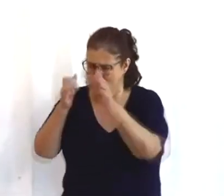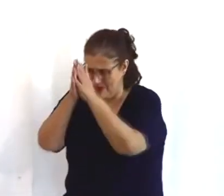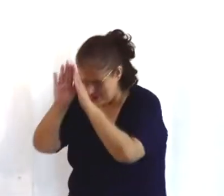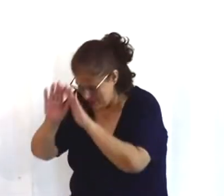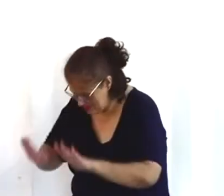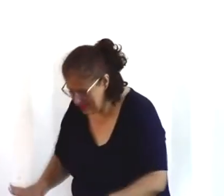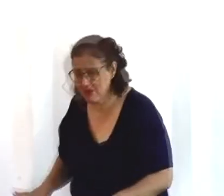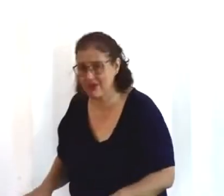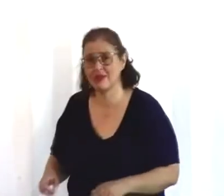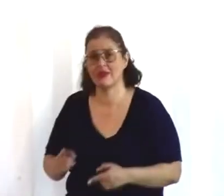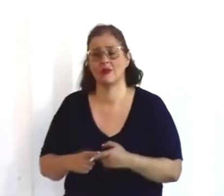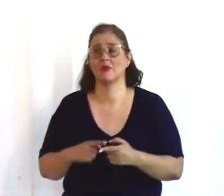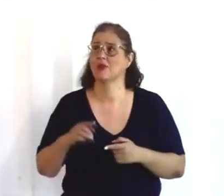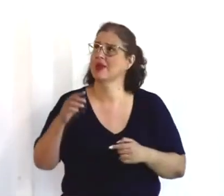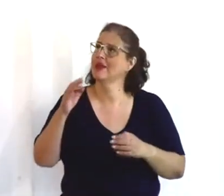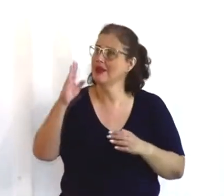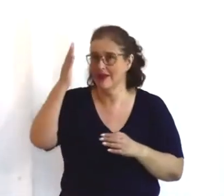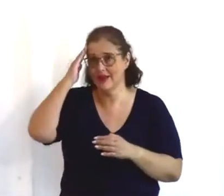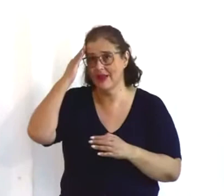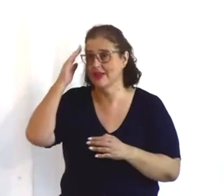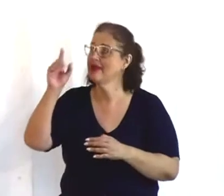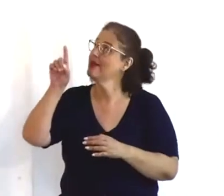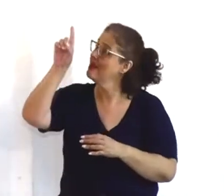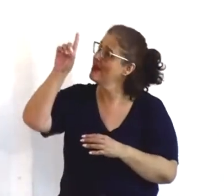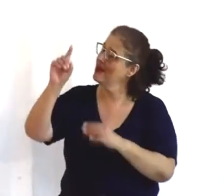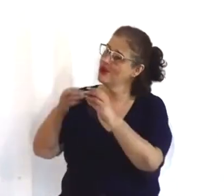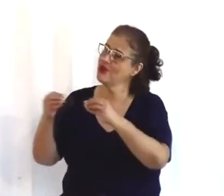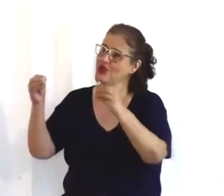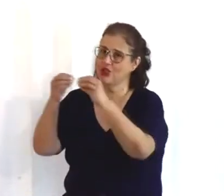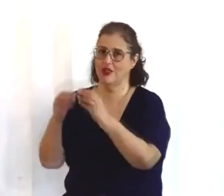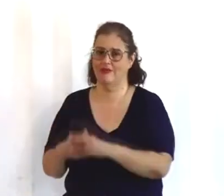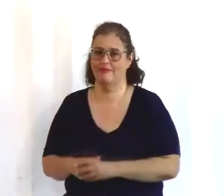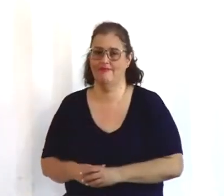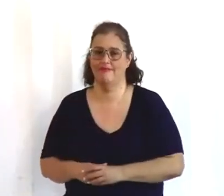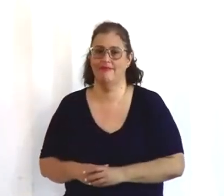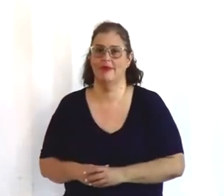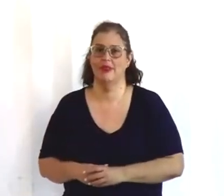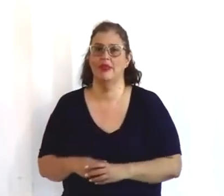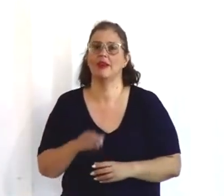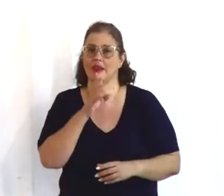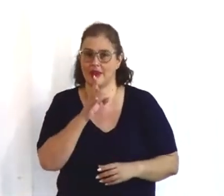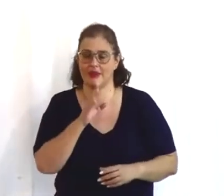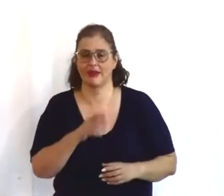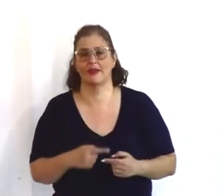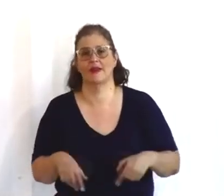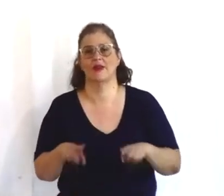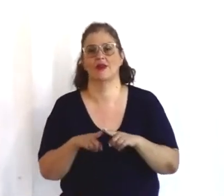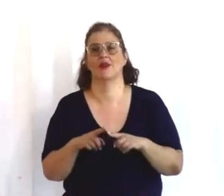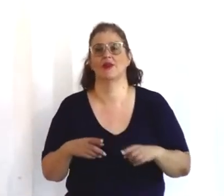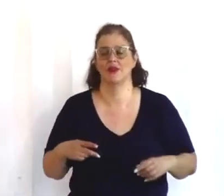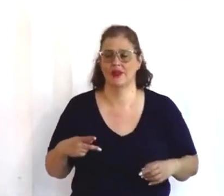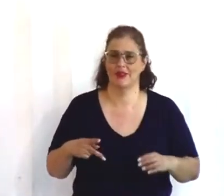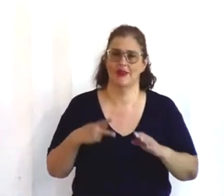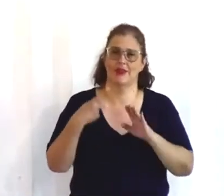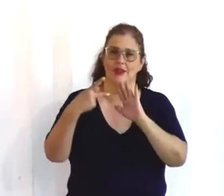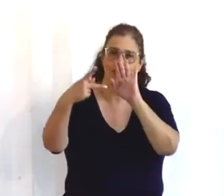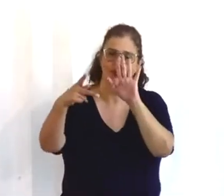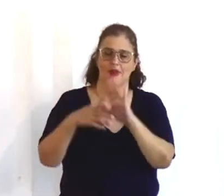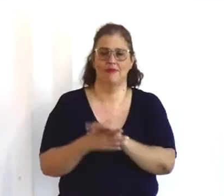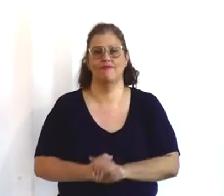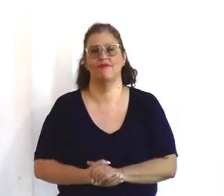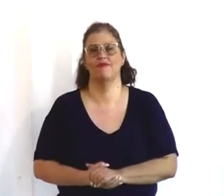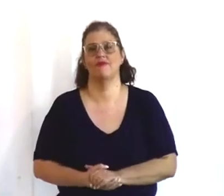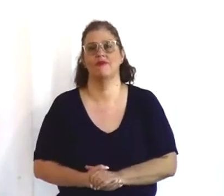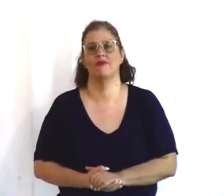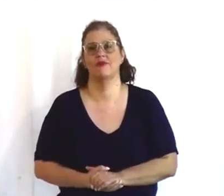Mas há uma promessa que o vencedor perseverará e passará por esse processo de receber